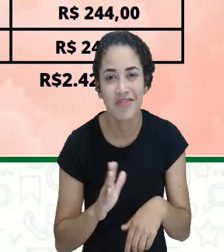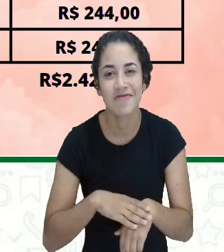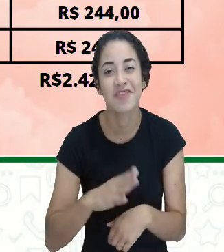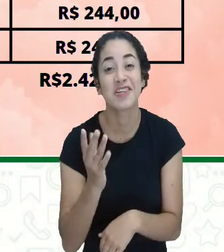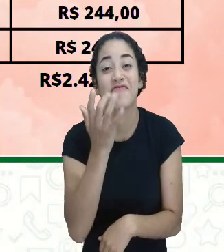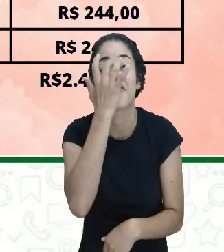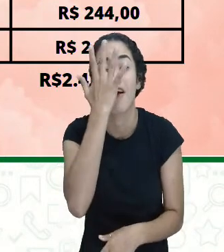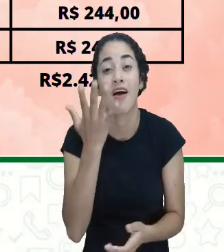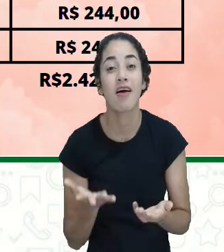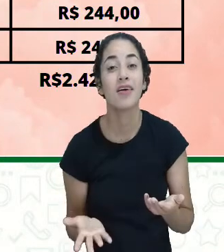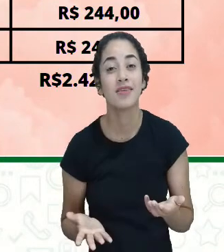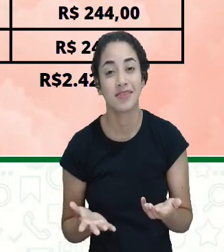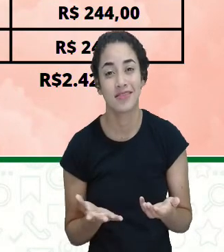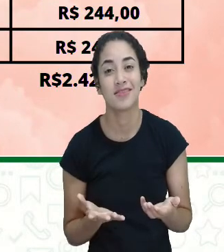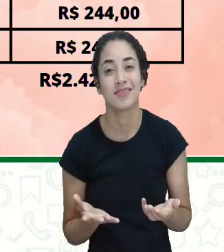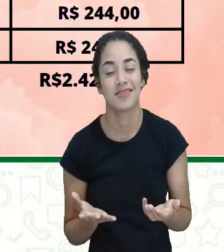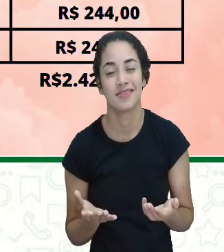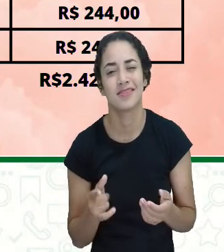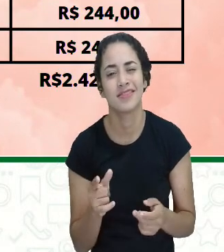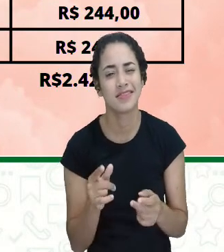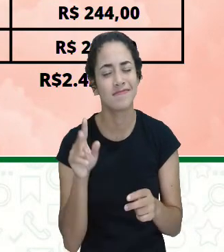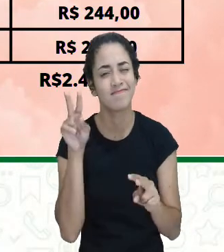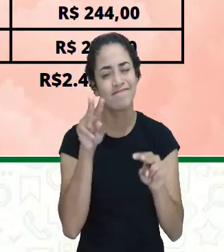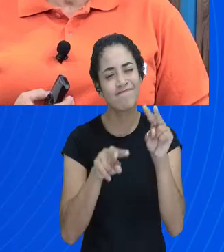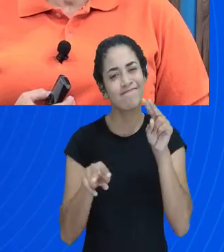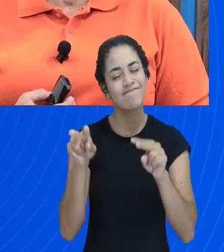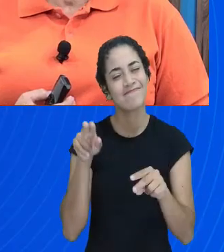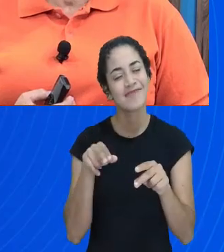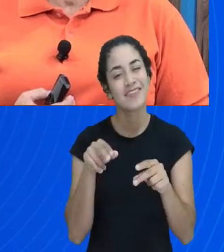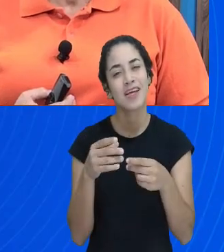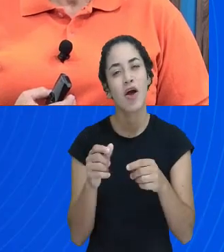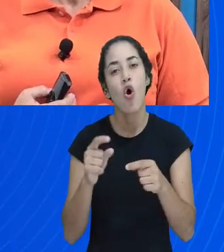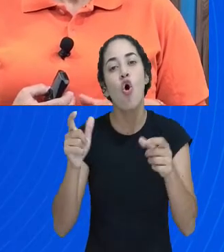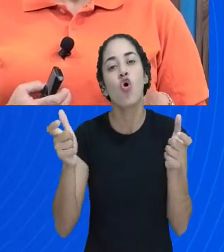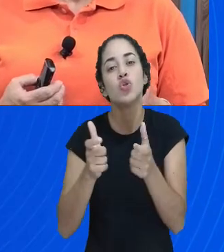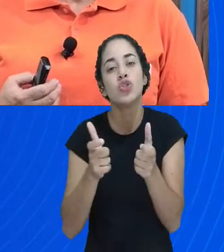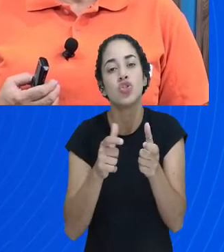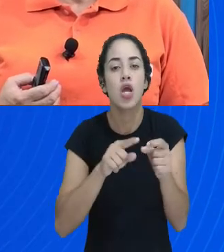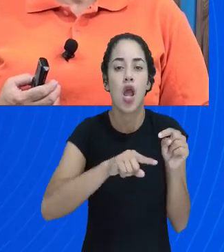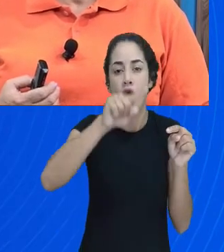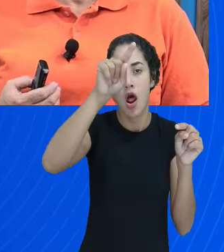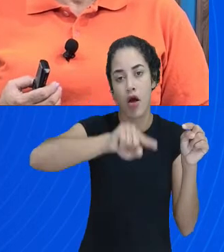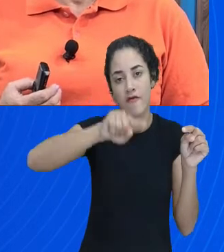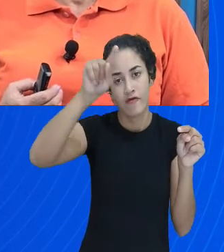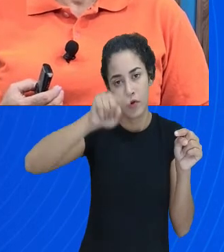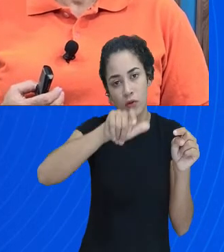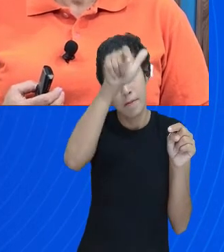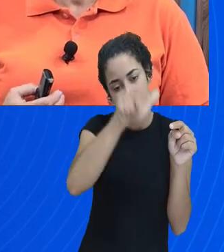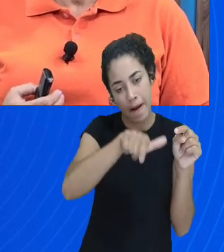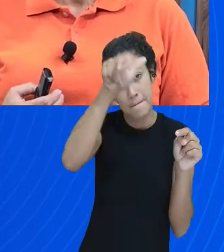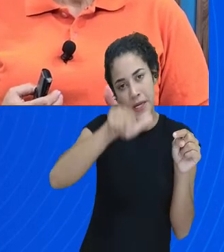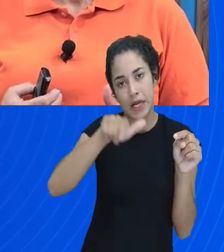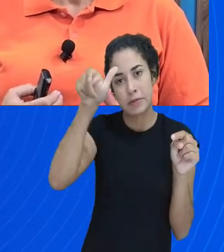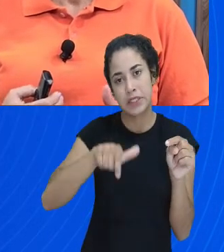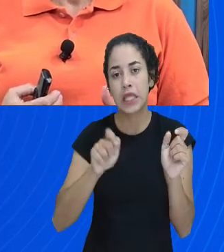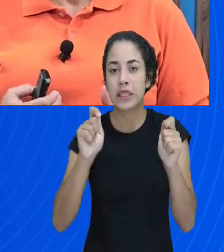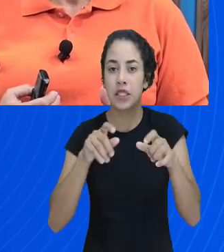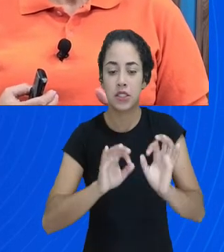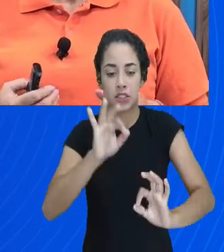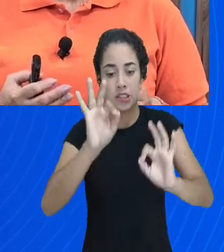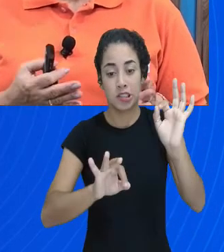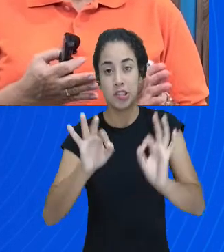mais fácil você visualizar no gráfico, né? Você se organiza melhor, tá certo?